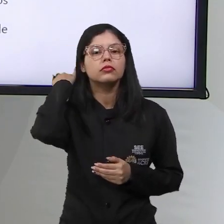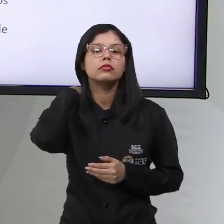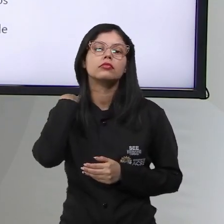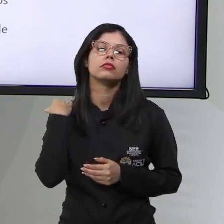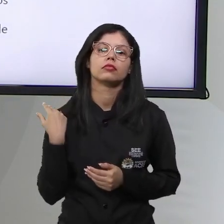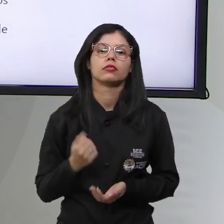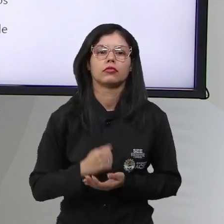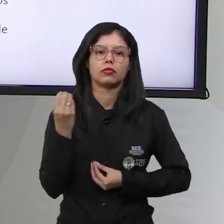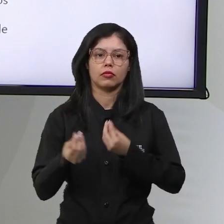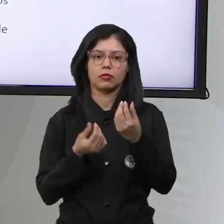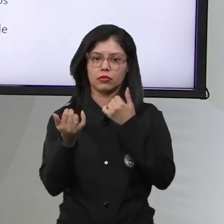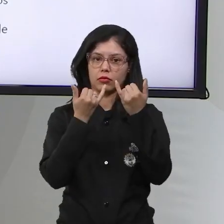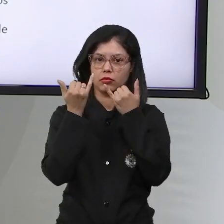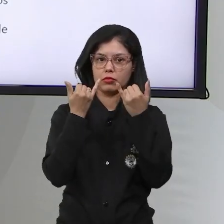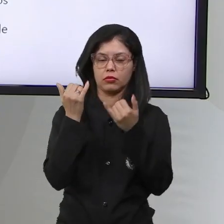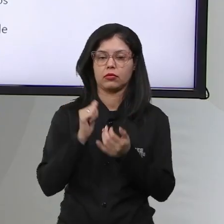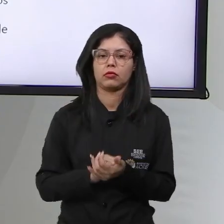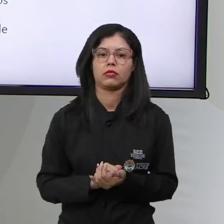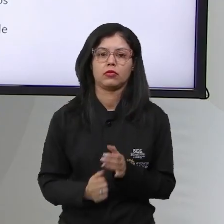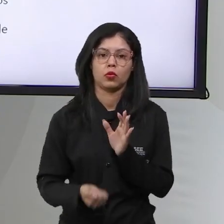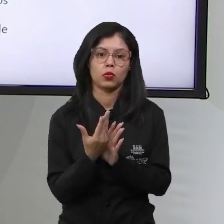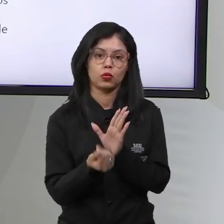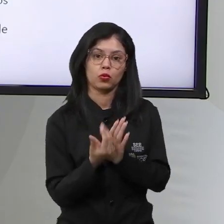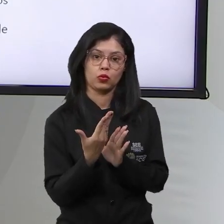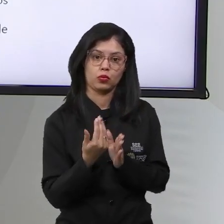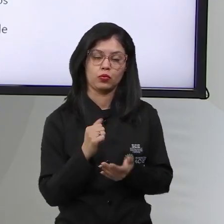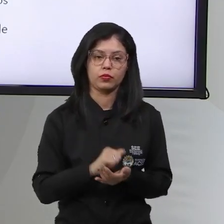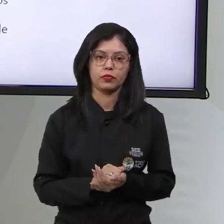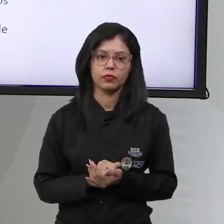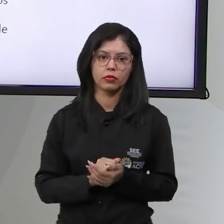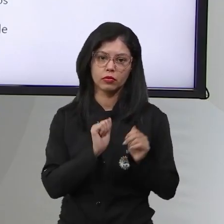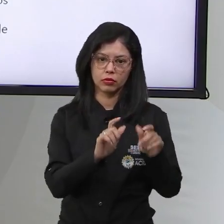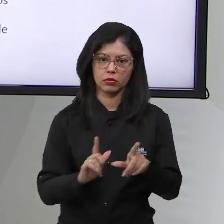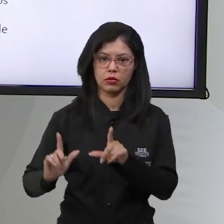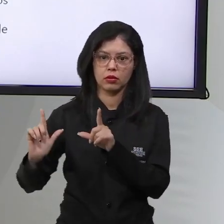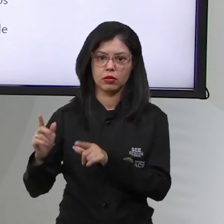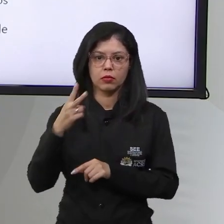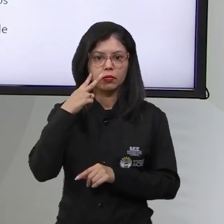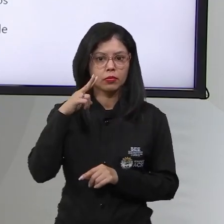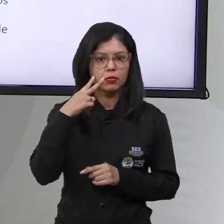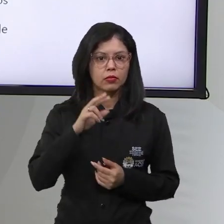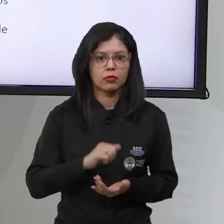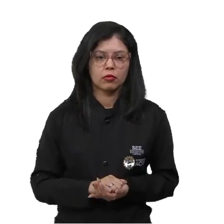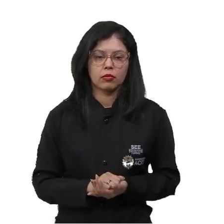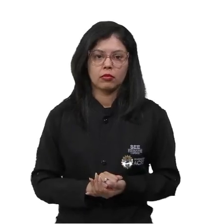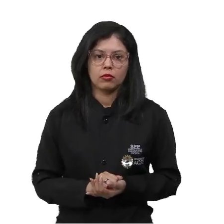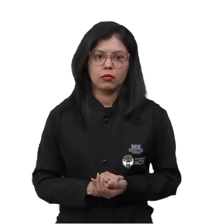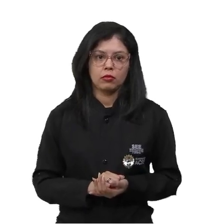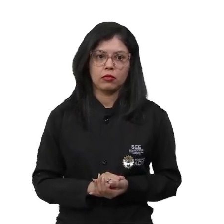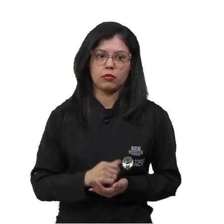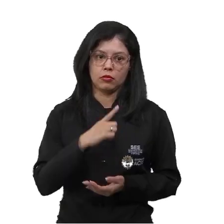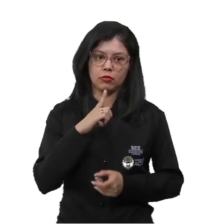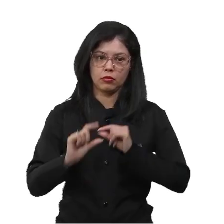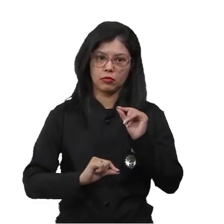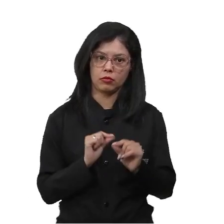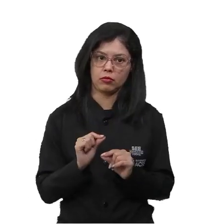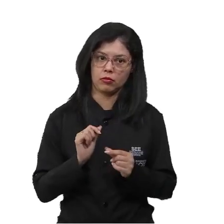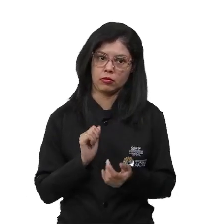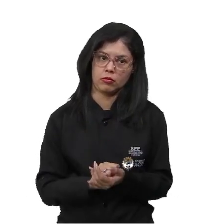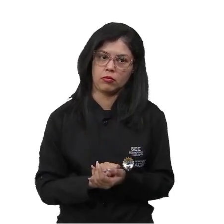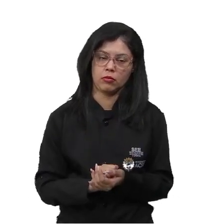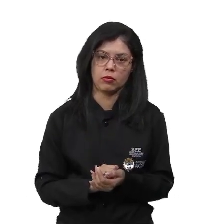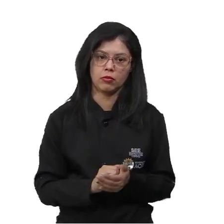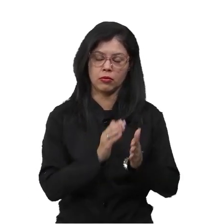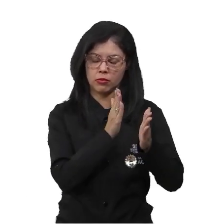essas informações, elas são produzidas, né? Então, vamos aqui observar em tela, nós temos aí